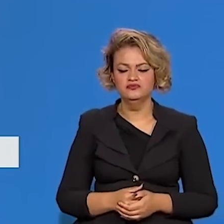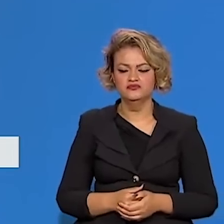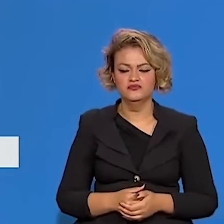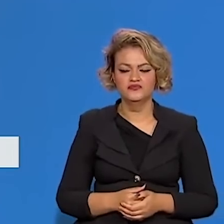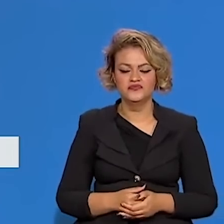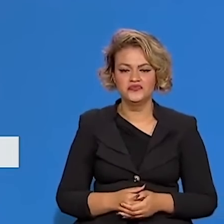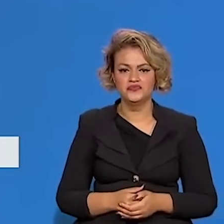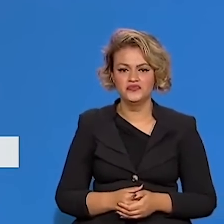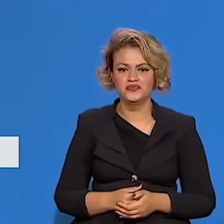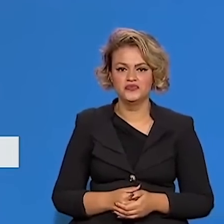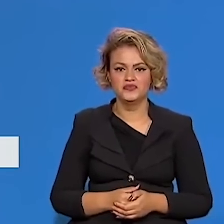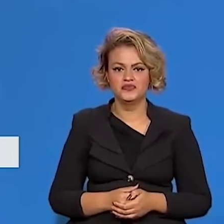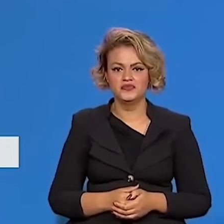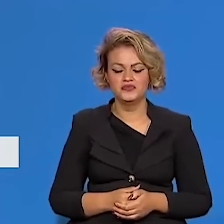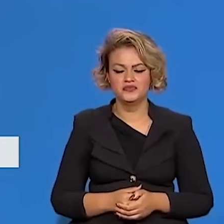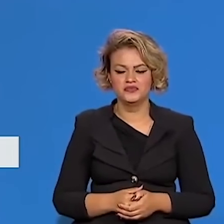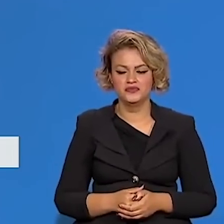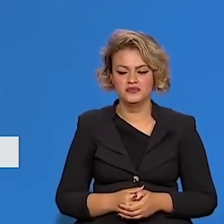eu tenho